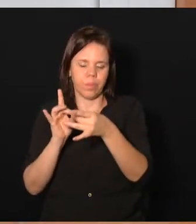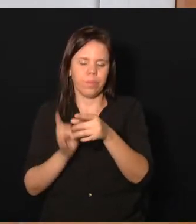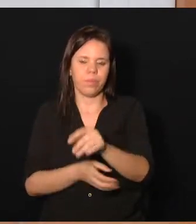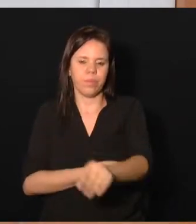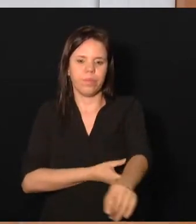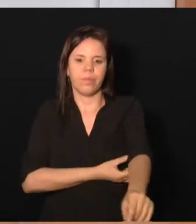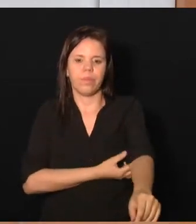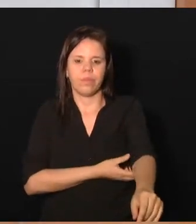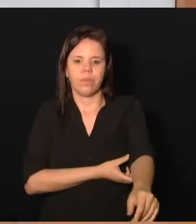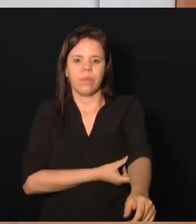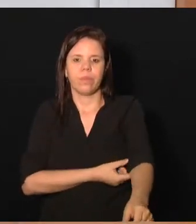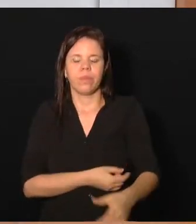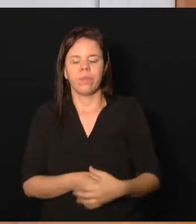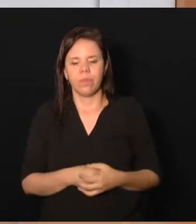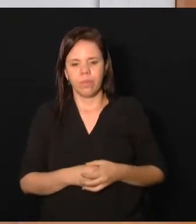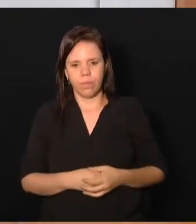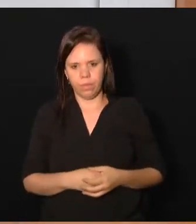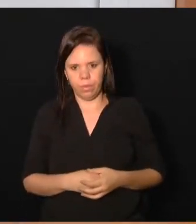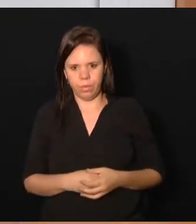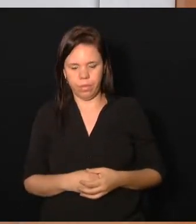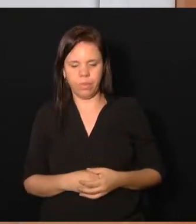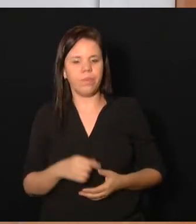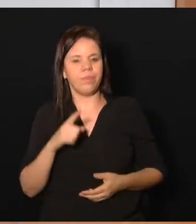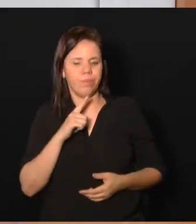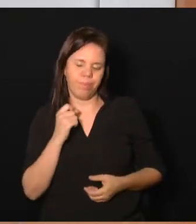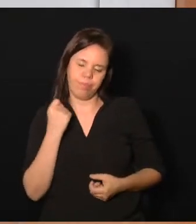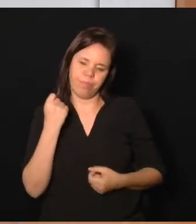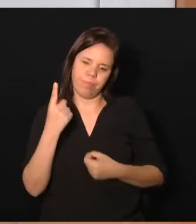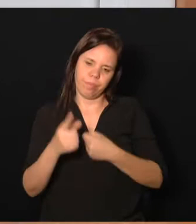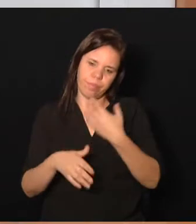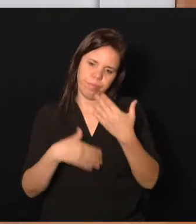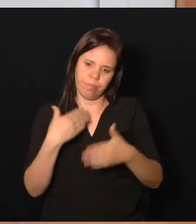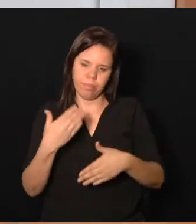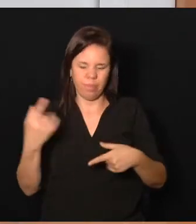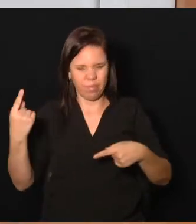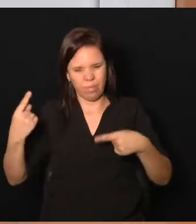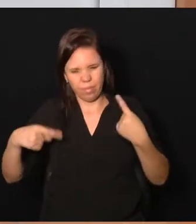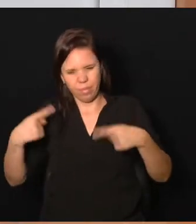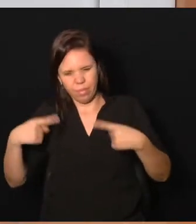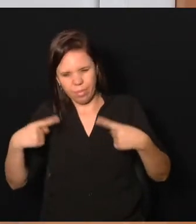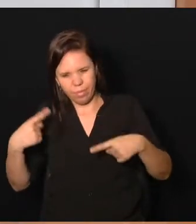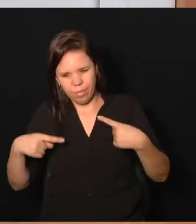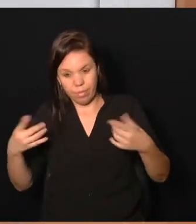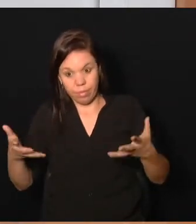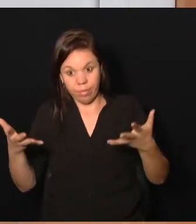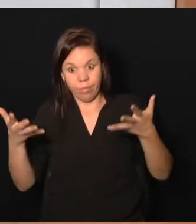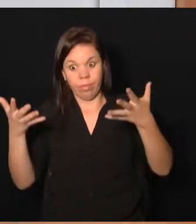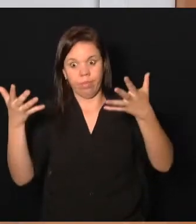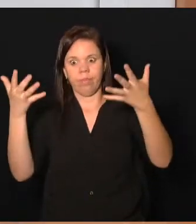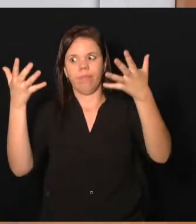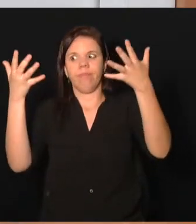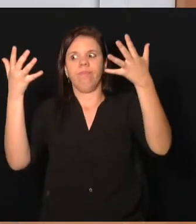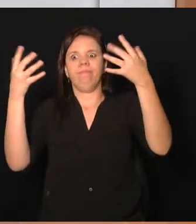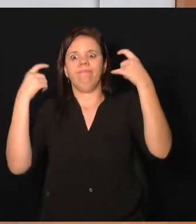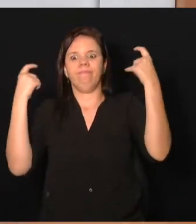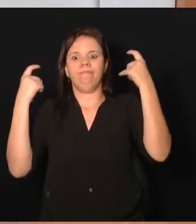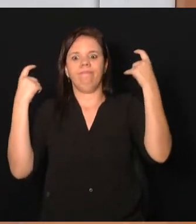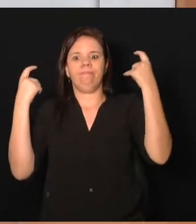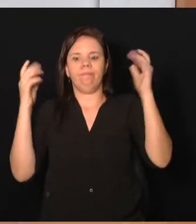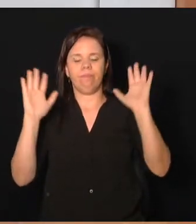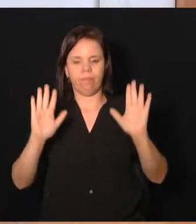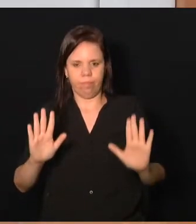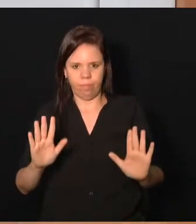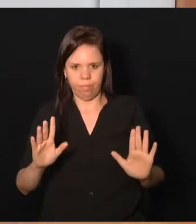Obviamente que há momentos de discussões mais acaloradas, né, José Cláudio? Mas